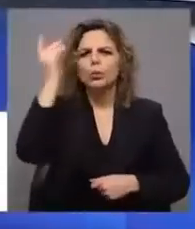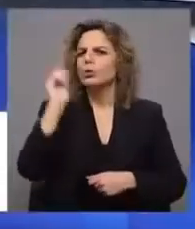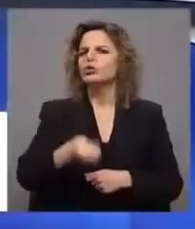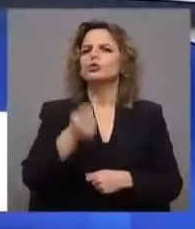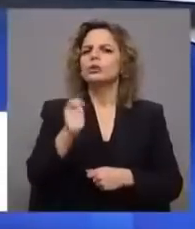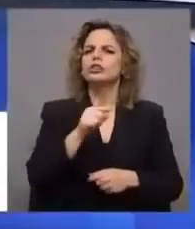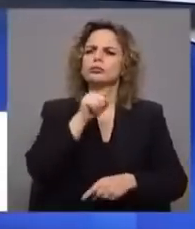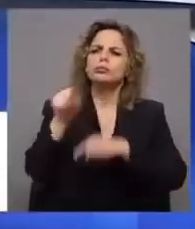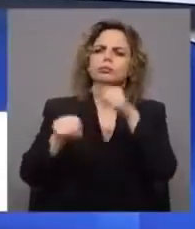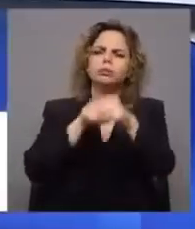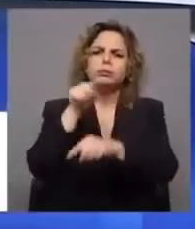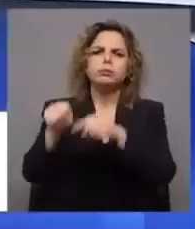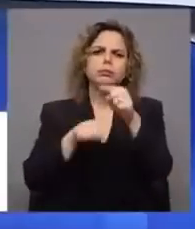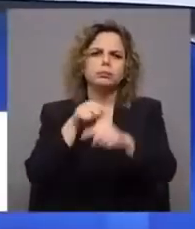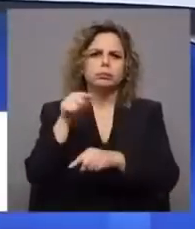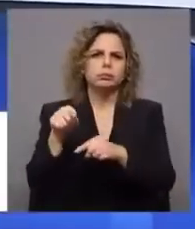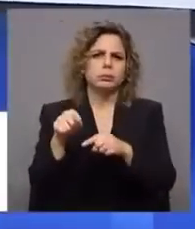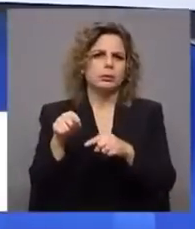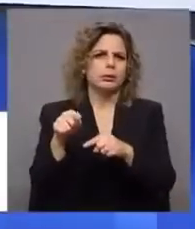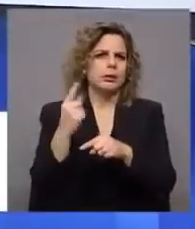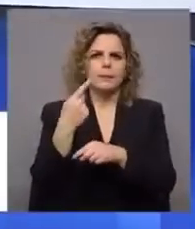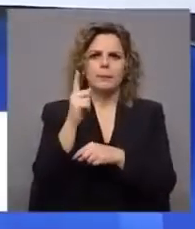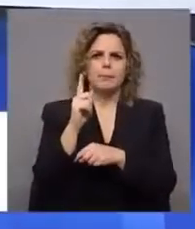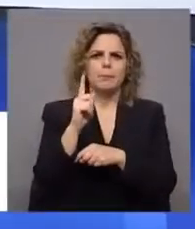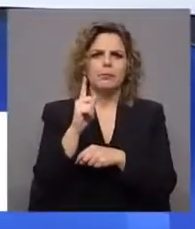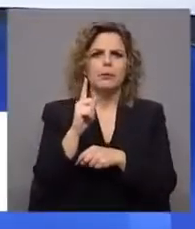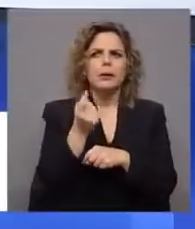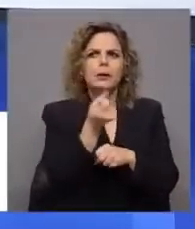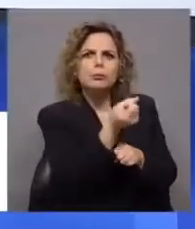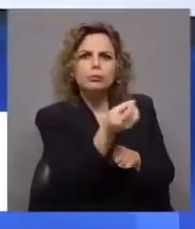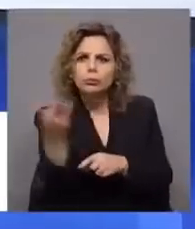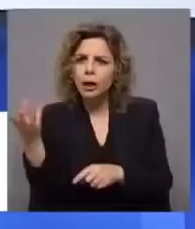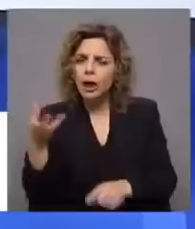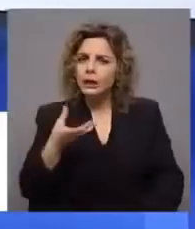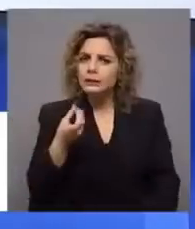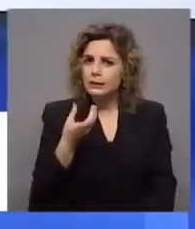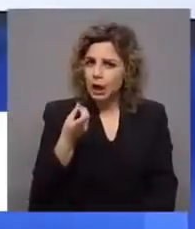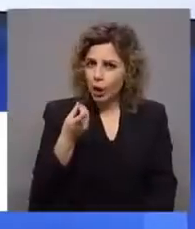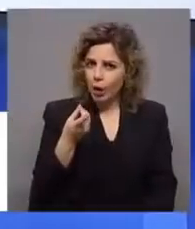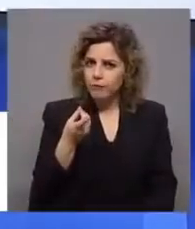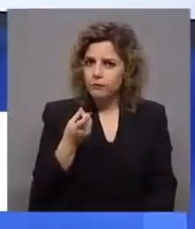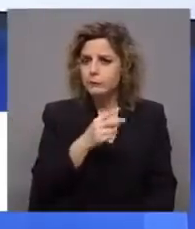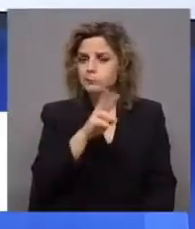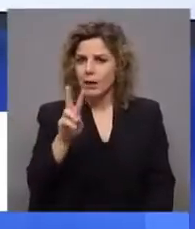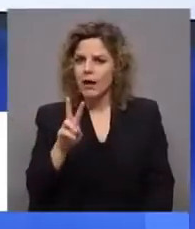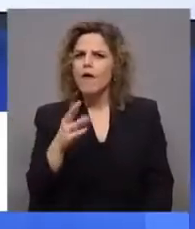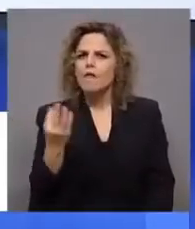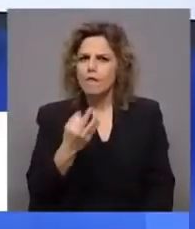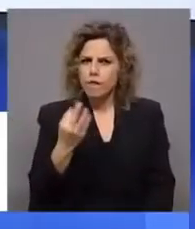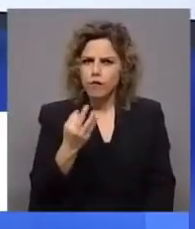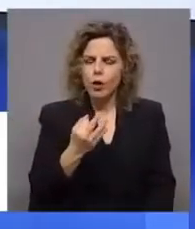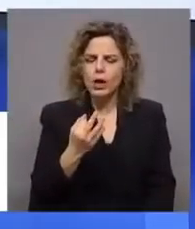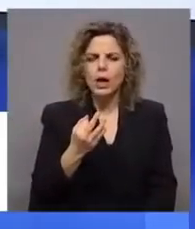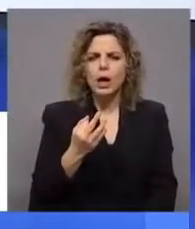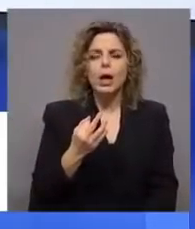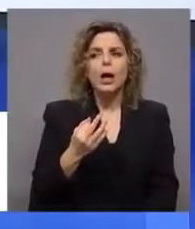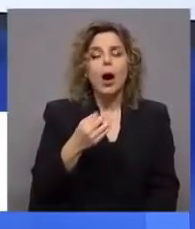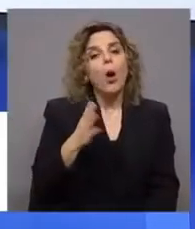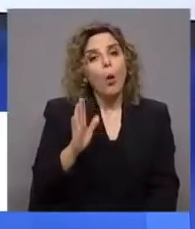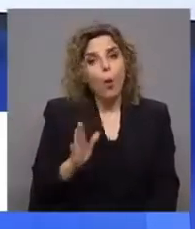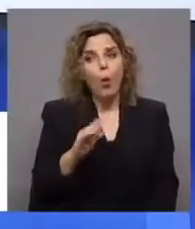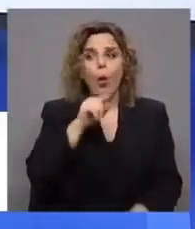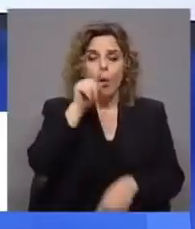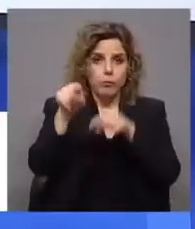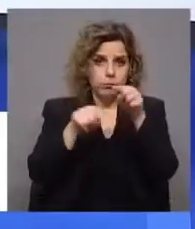em primeira instância, como outros 19 juízes das duas instâncias o condenaram ou confirmaram condenações contra